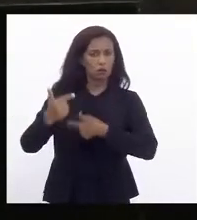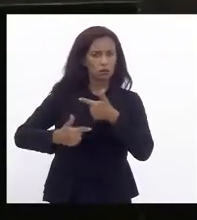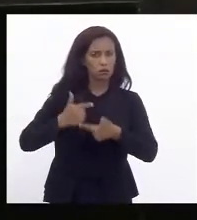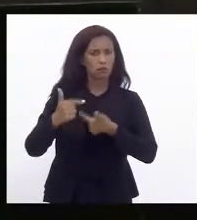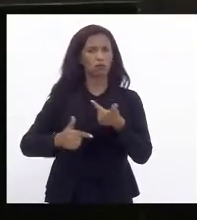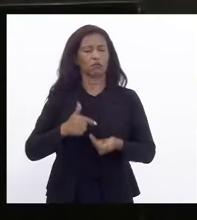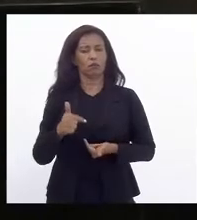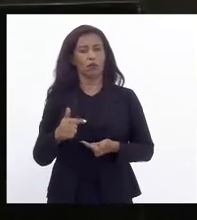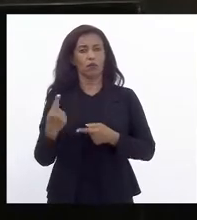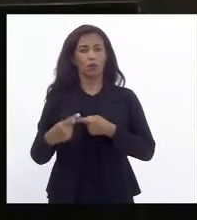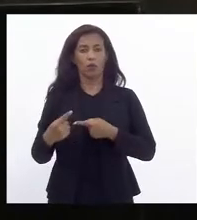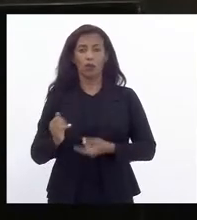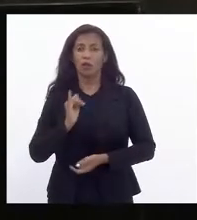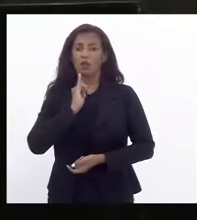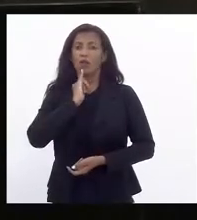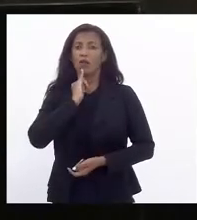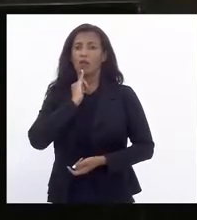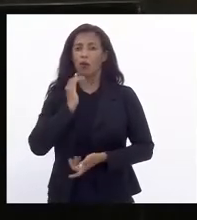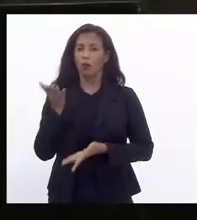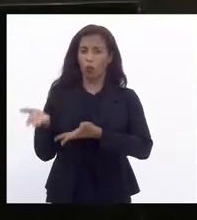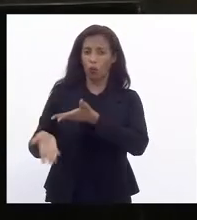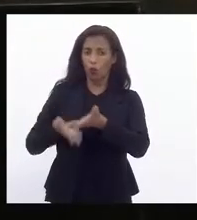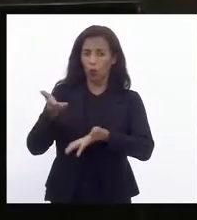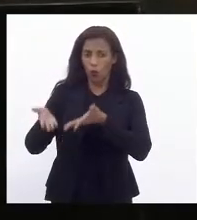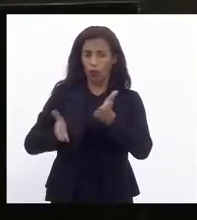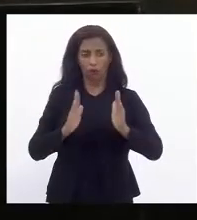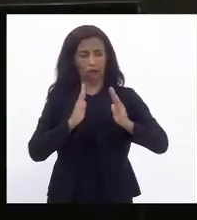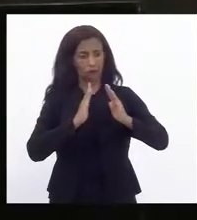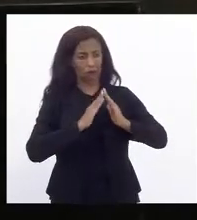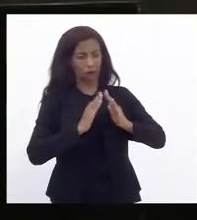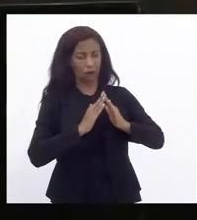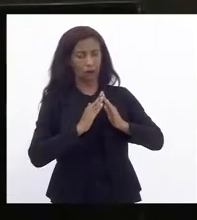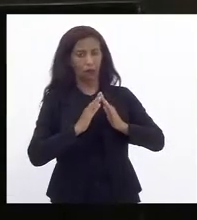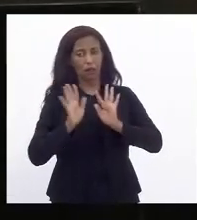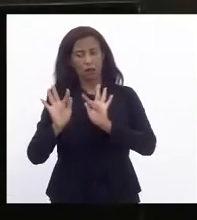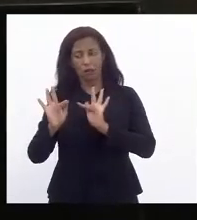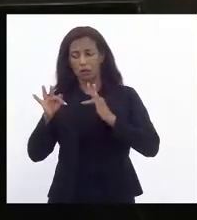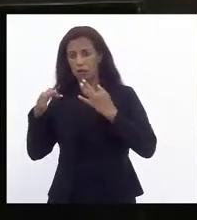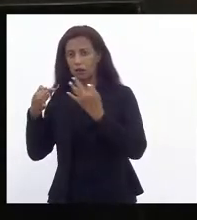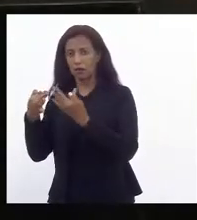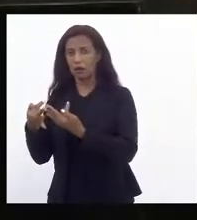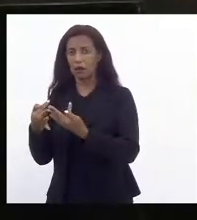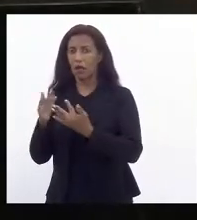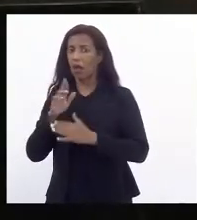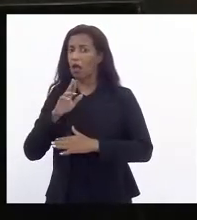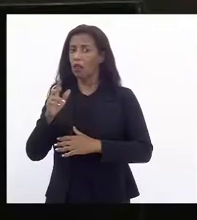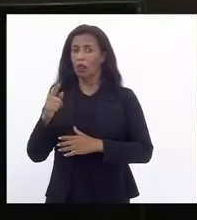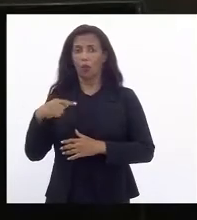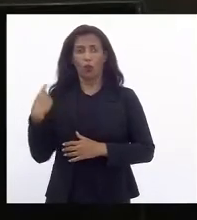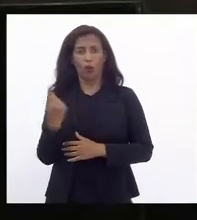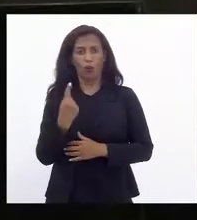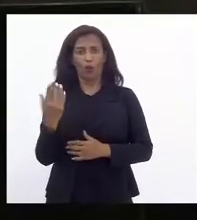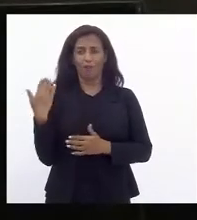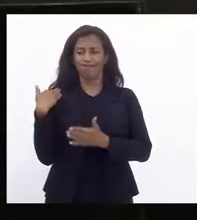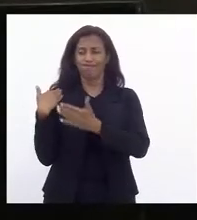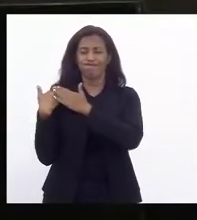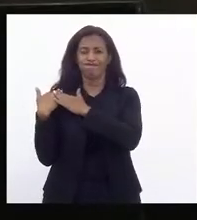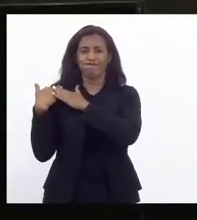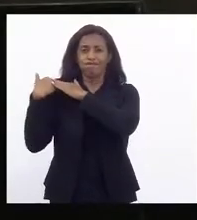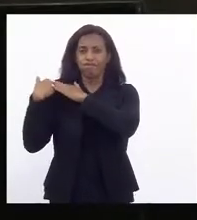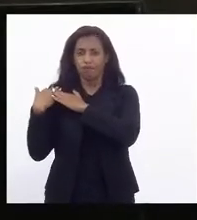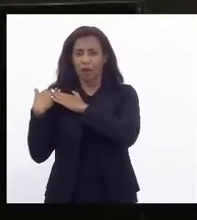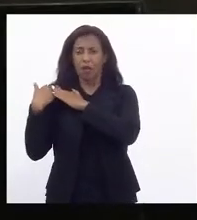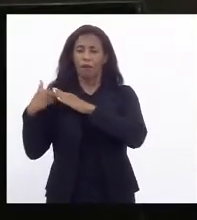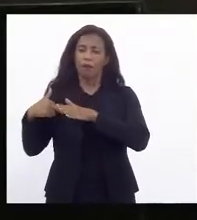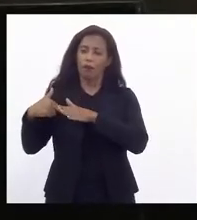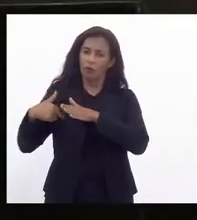disso. Porque, infelizmente, os cuidados domésticos, os cuidados com a família, não saíram dos nossos ombros para que fôssemos às